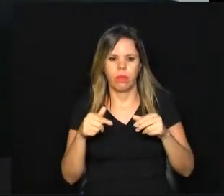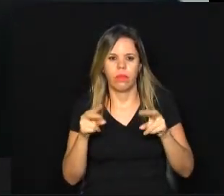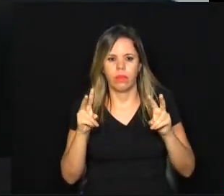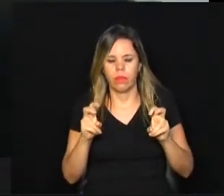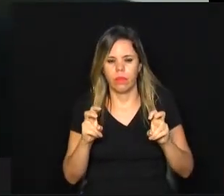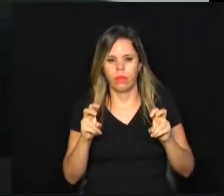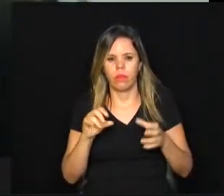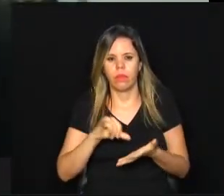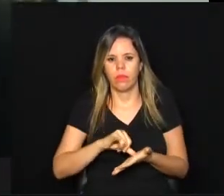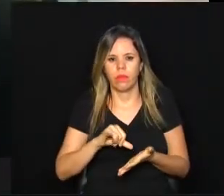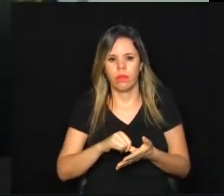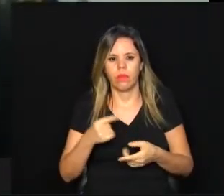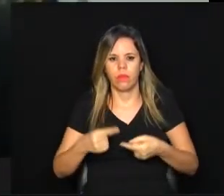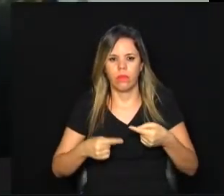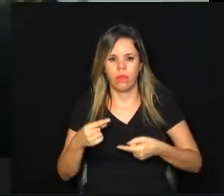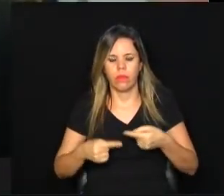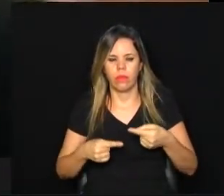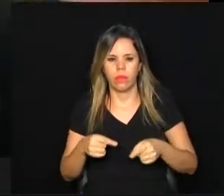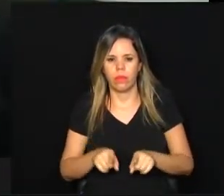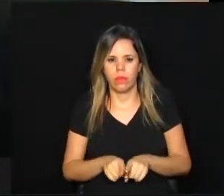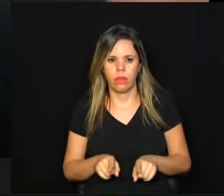central de discussão e de